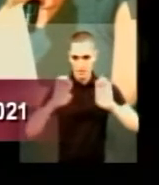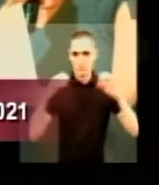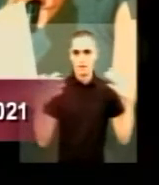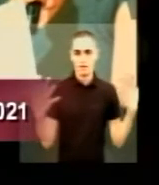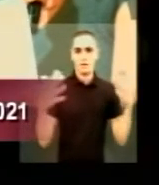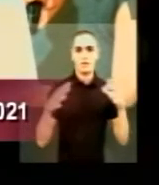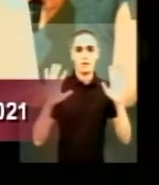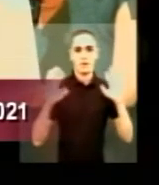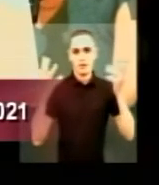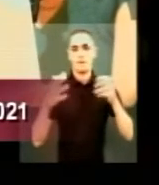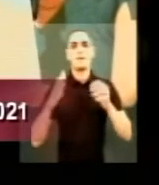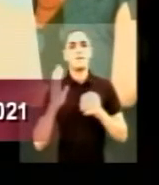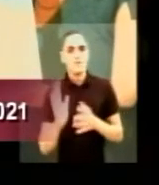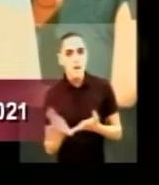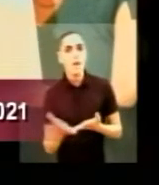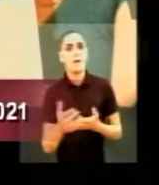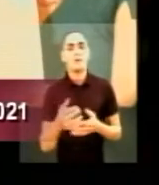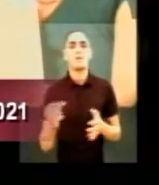considera-se negado já.